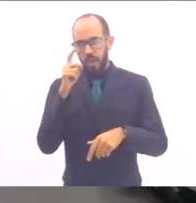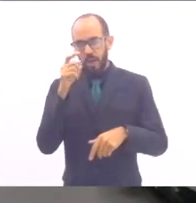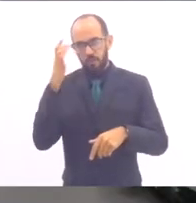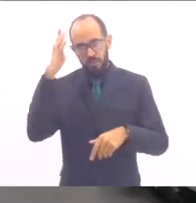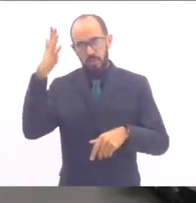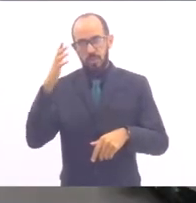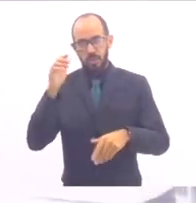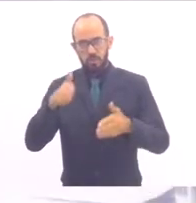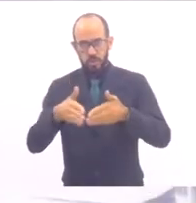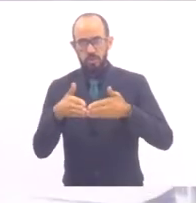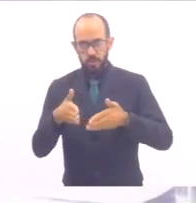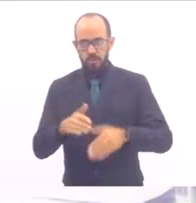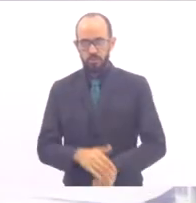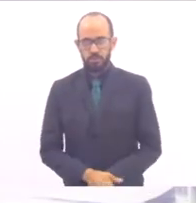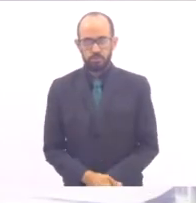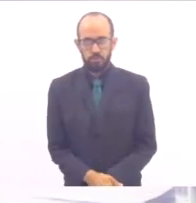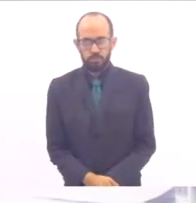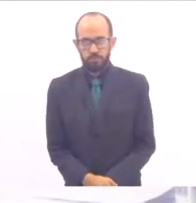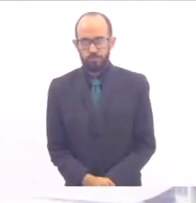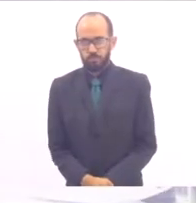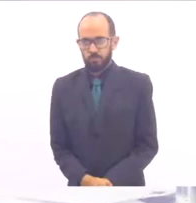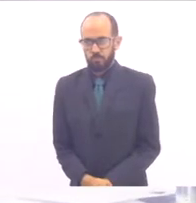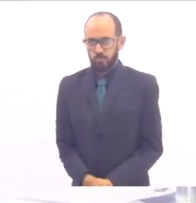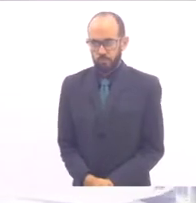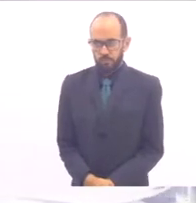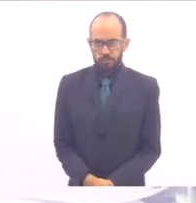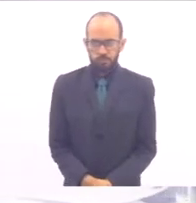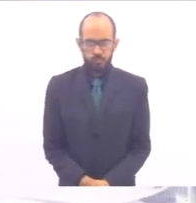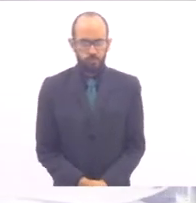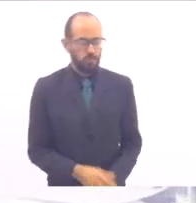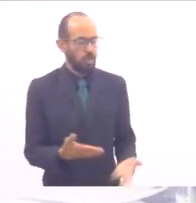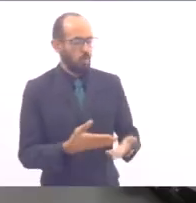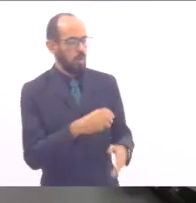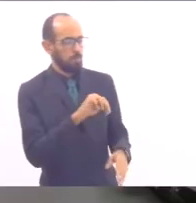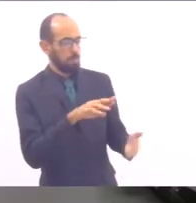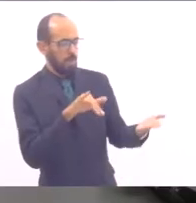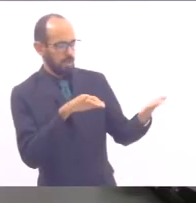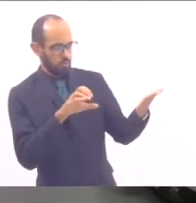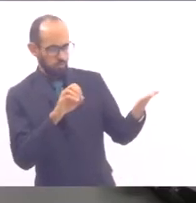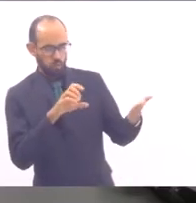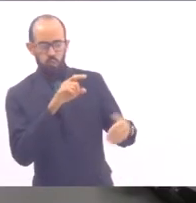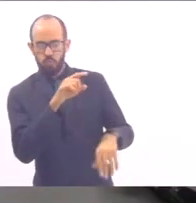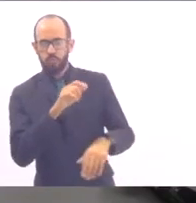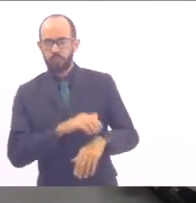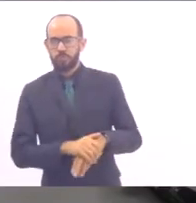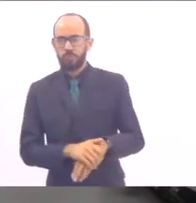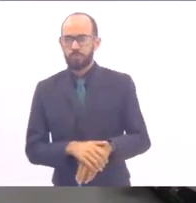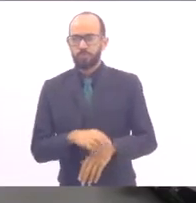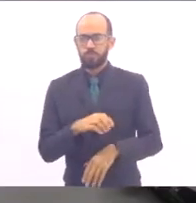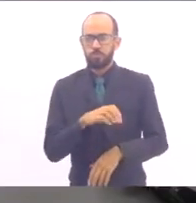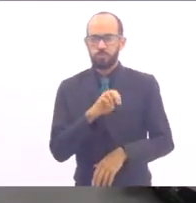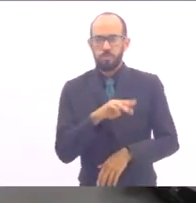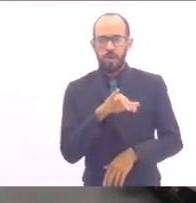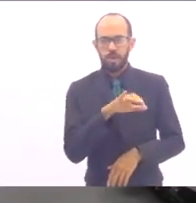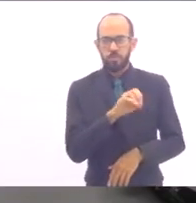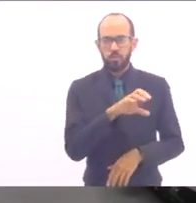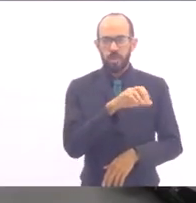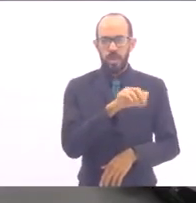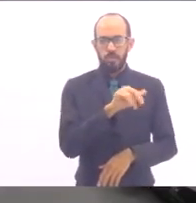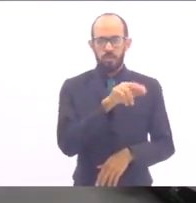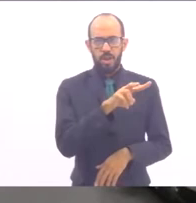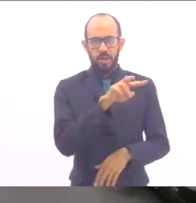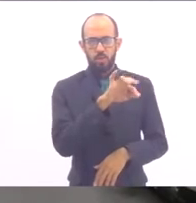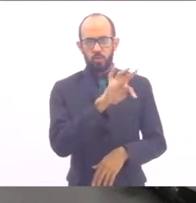Boa. Então, agora, Márcio Febracon. Márcio Carvalho. Boa tarde a